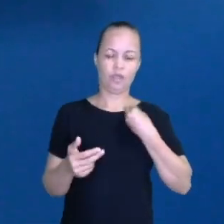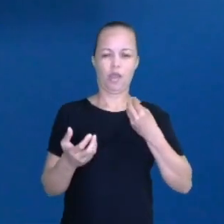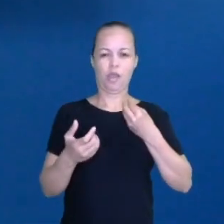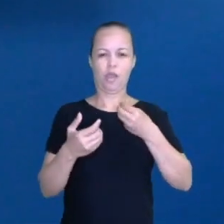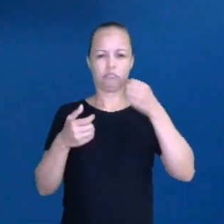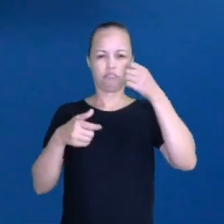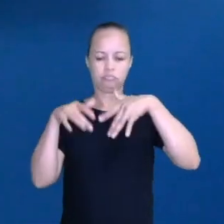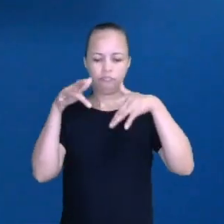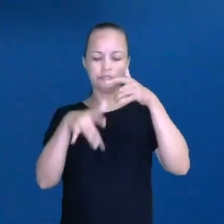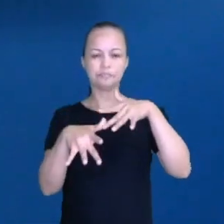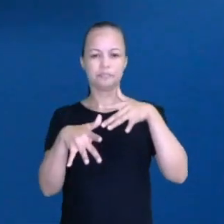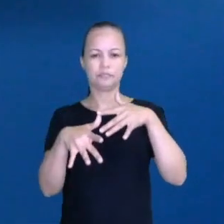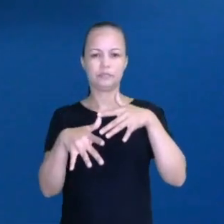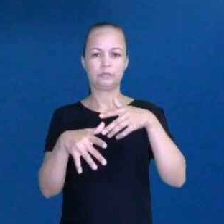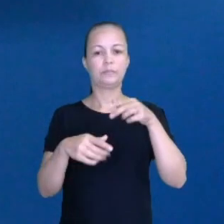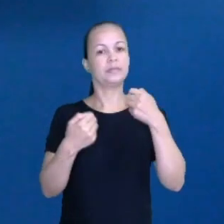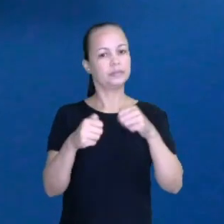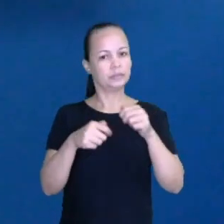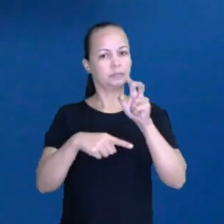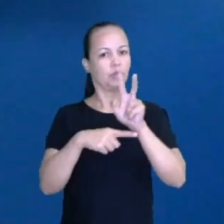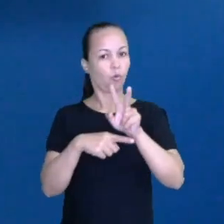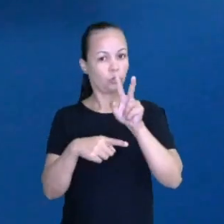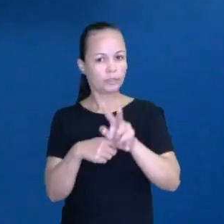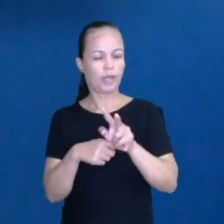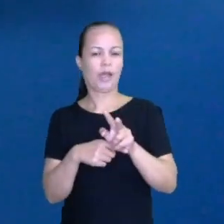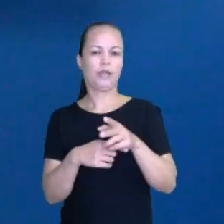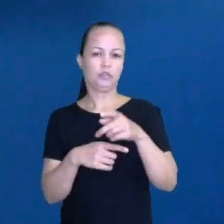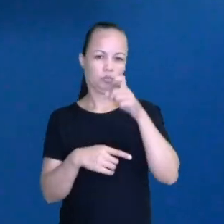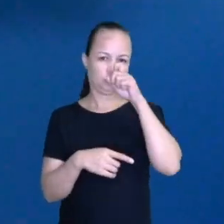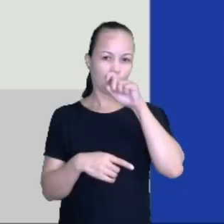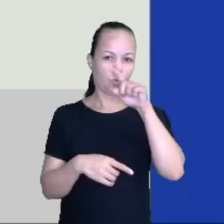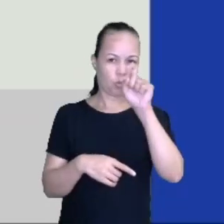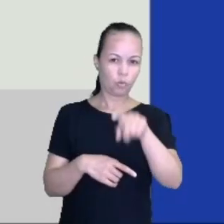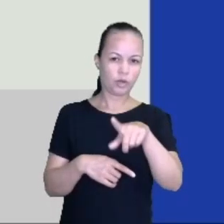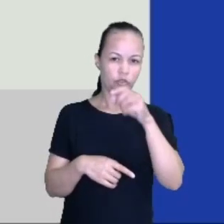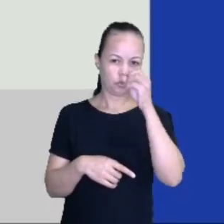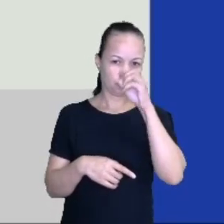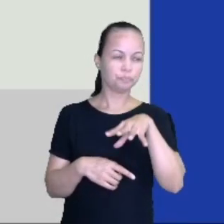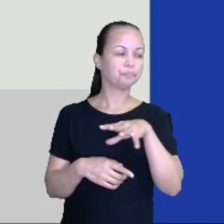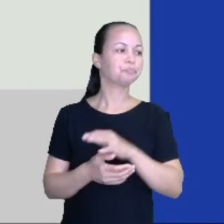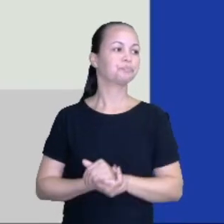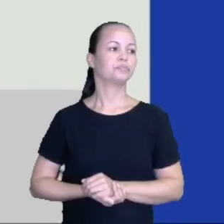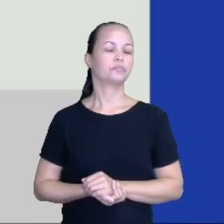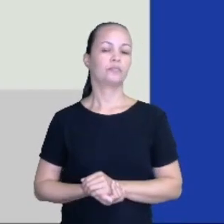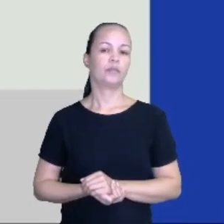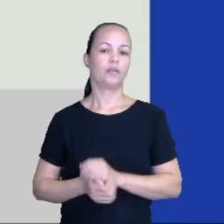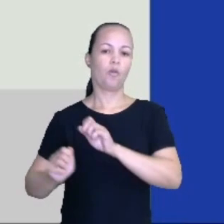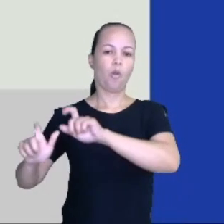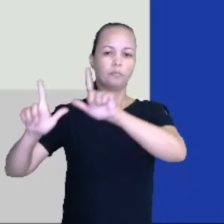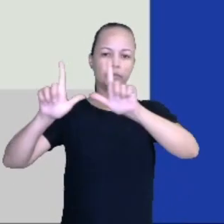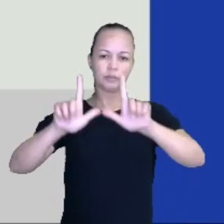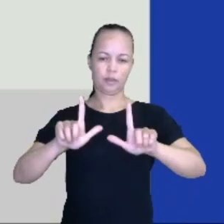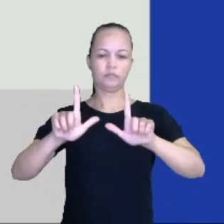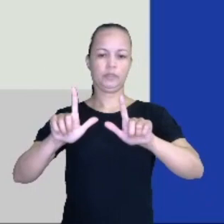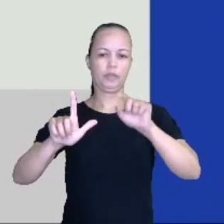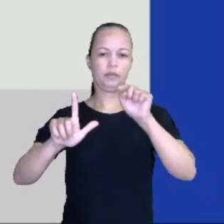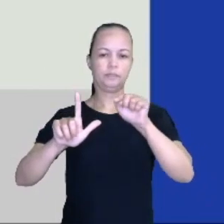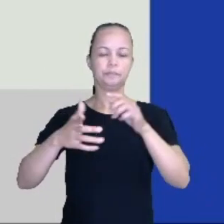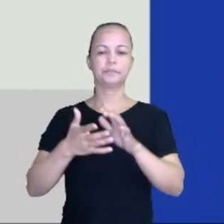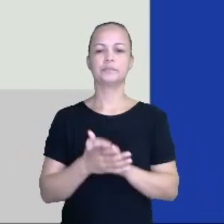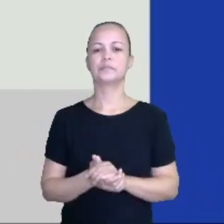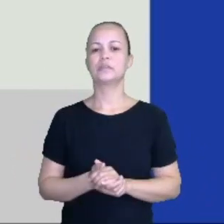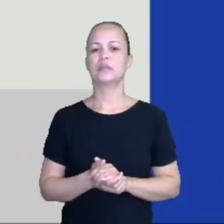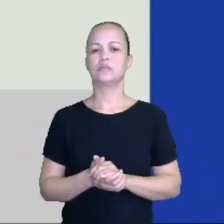com esse lixo. É o que nós vamos aprender na aula de hoje. O lixo, olha para a telinha, o que é que pode acontecer? Você está vendo